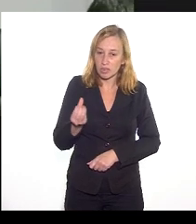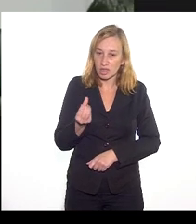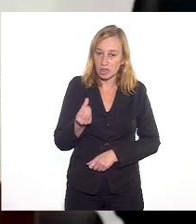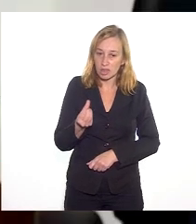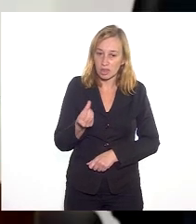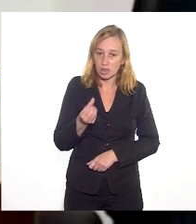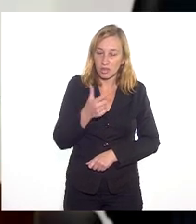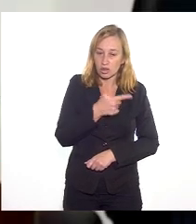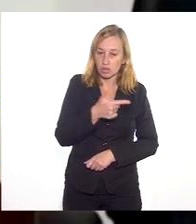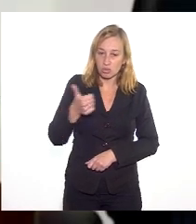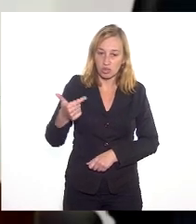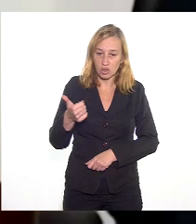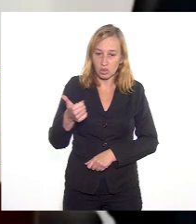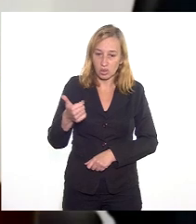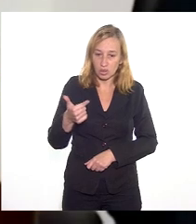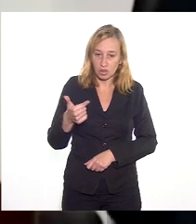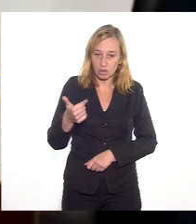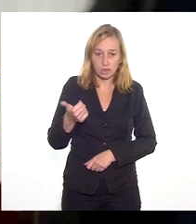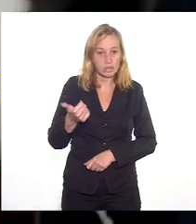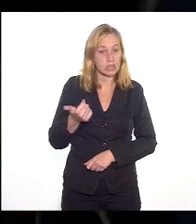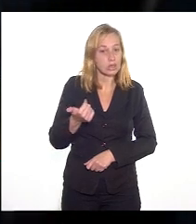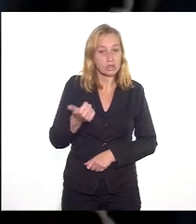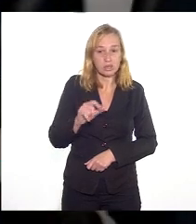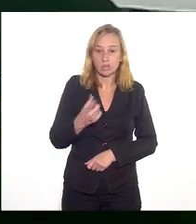que 2022, por enquanto, não tem ainda